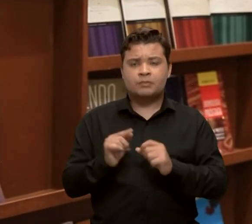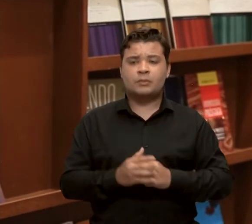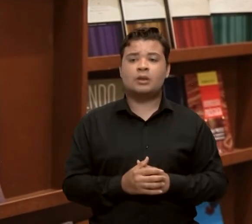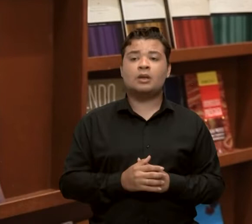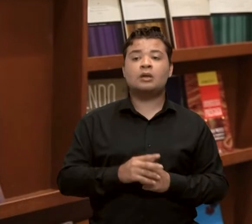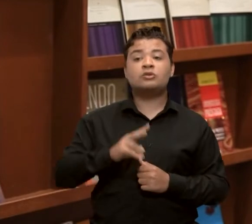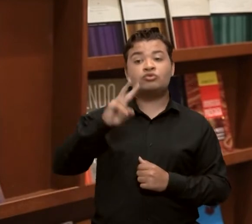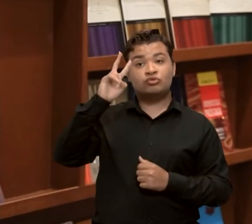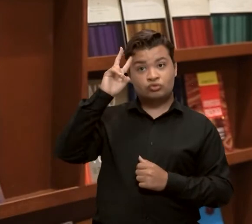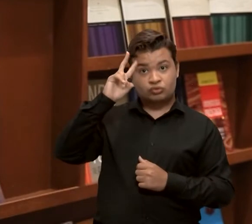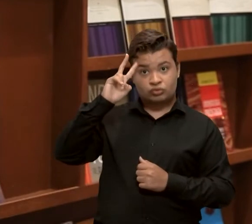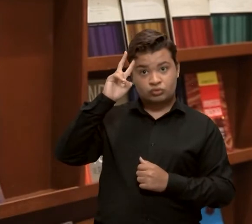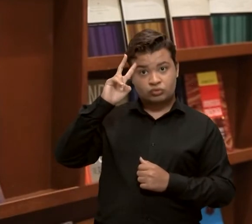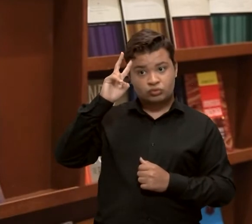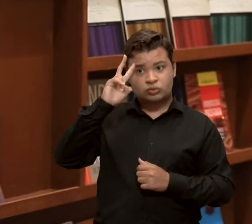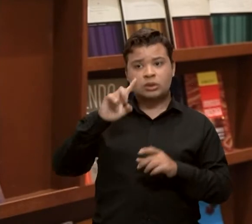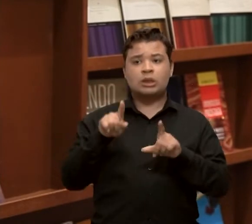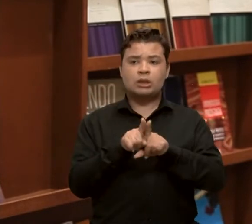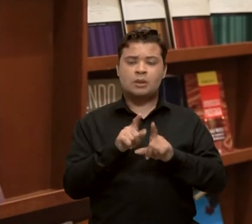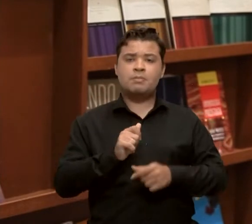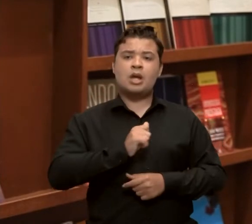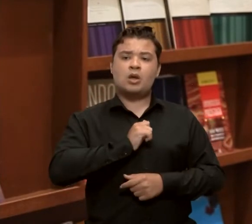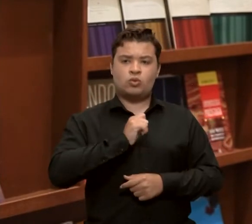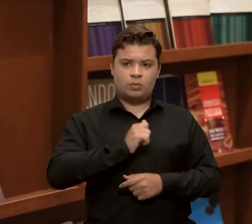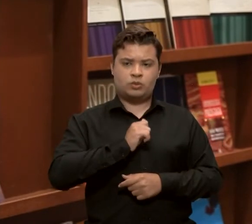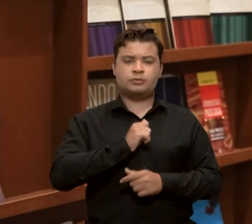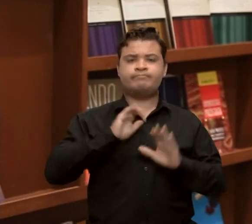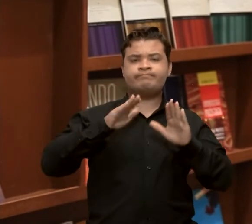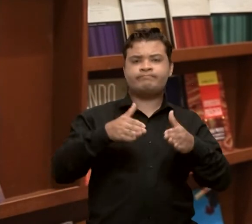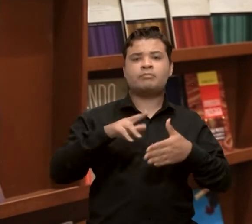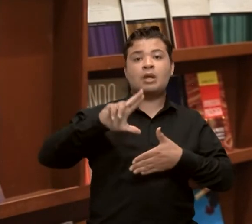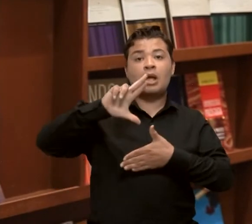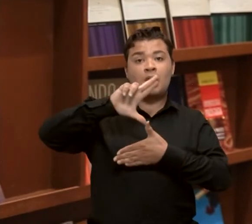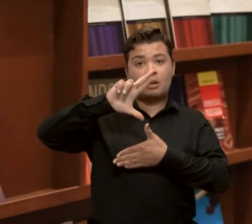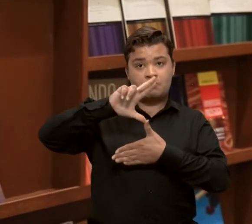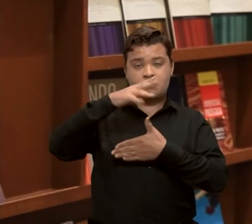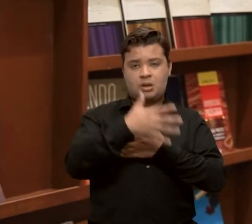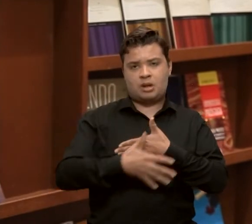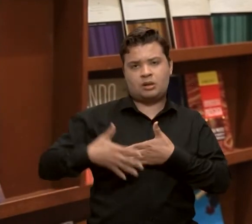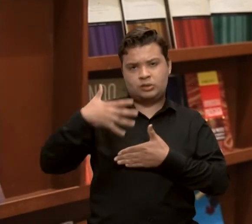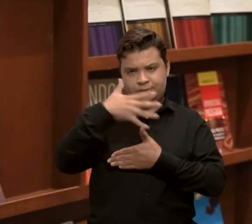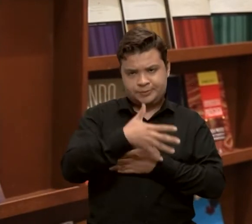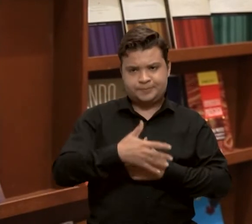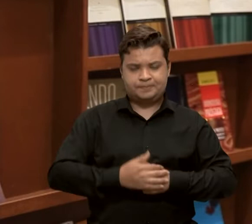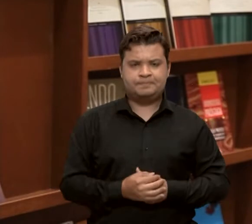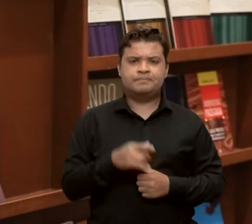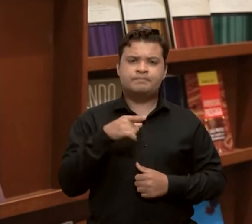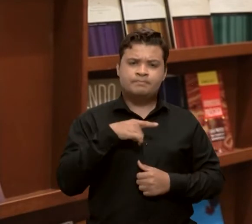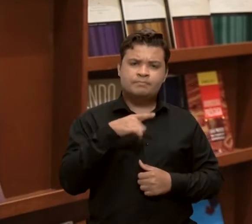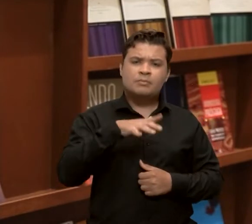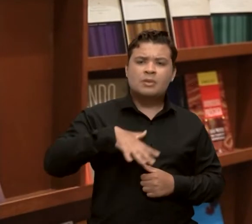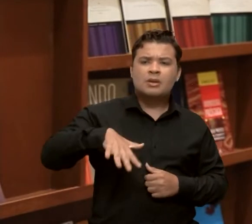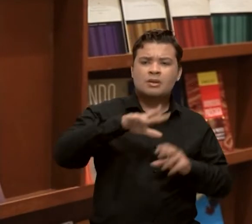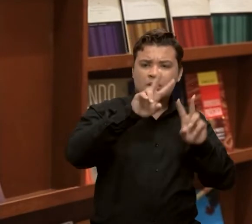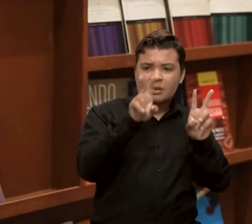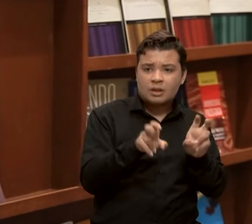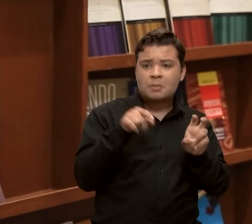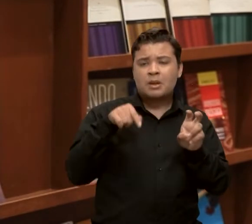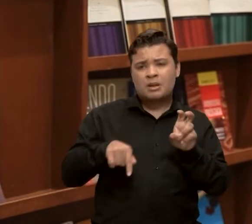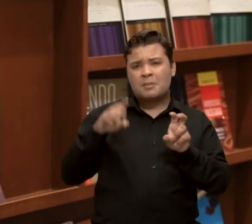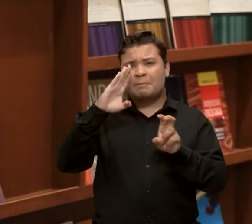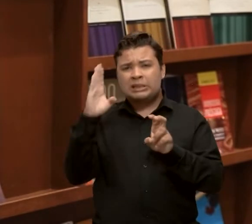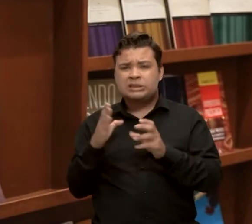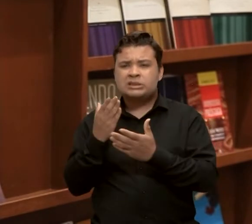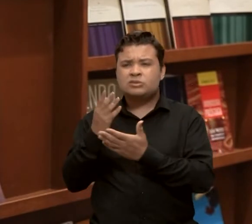e a antropologia do contexto da América Latina. Aborda um assunto pouco estudado na historiografia brasileira,